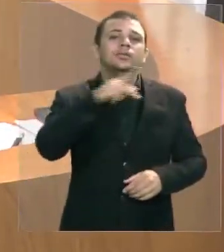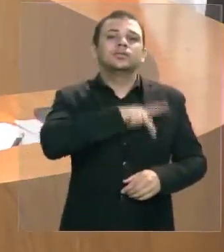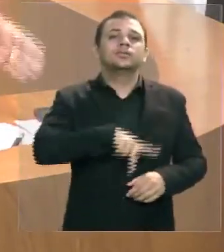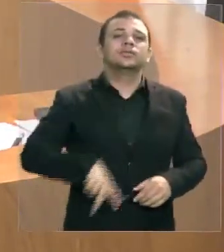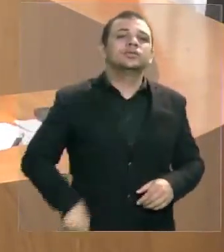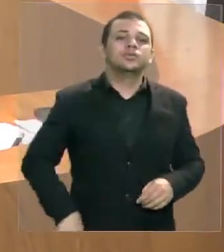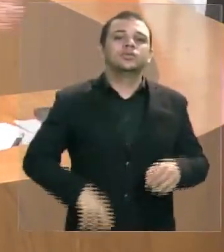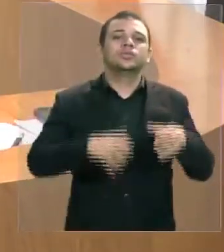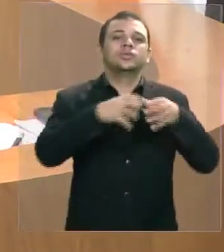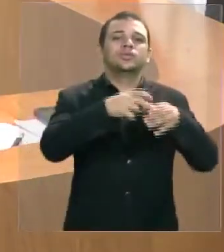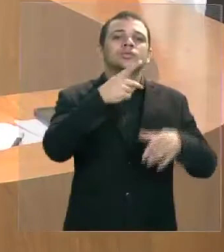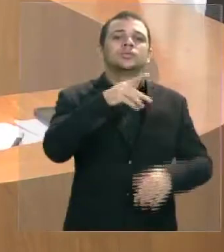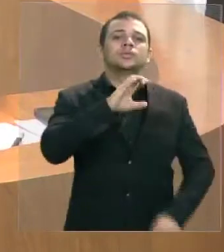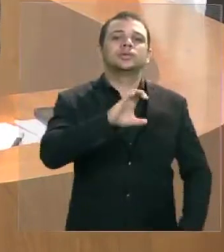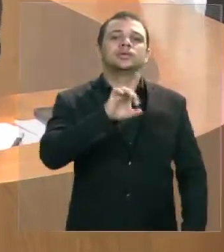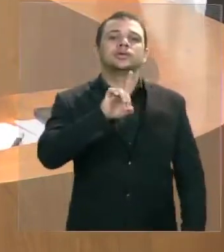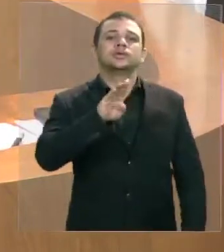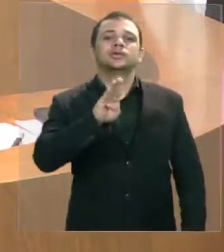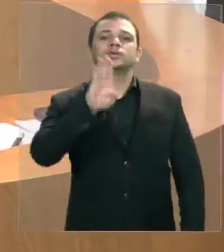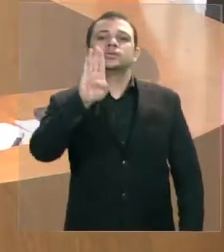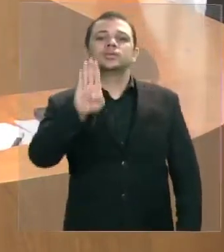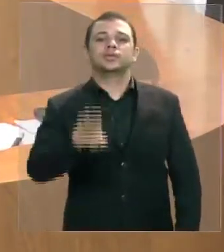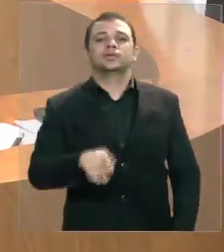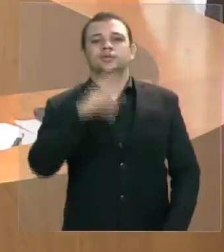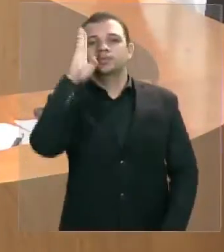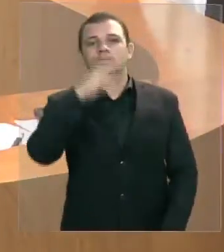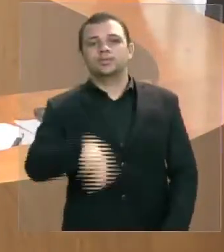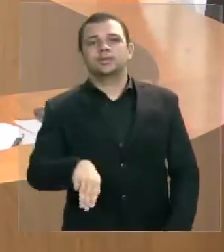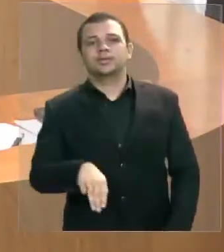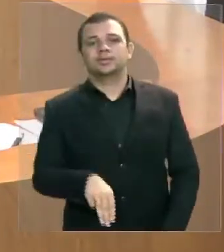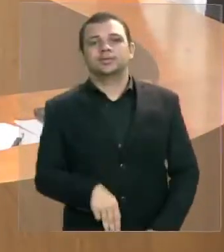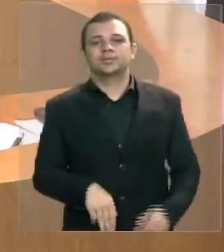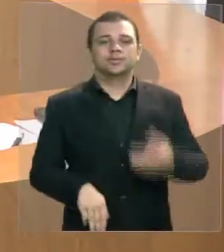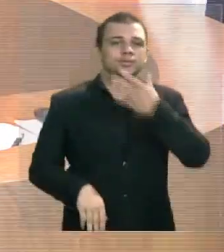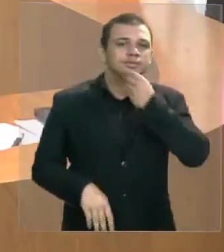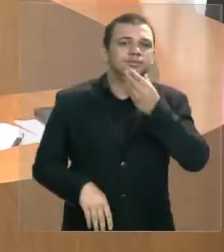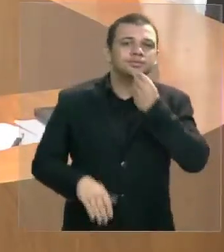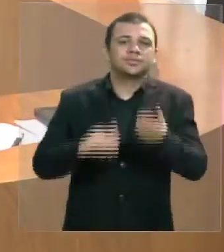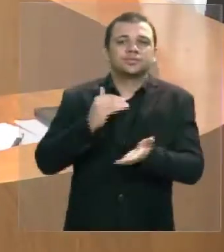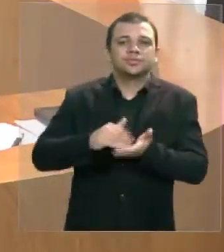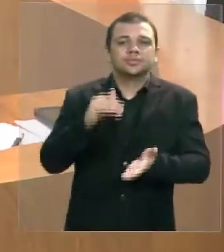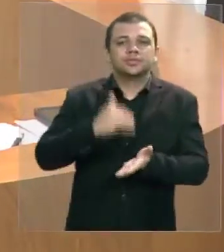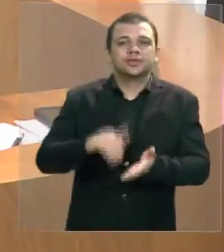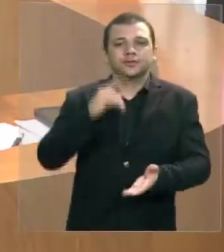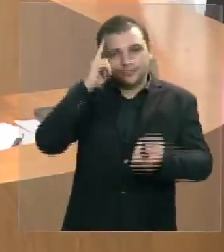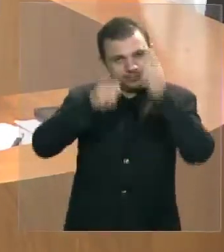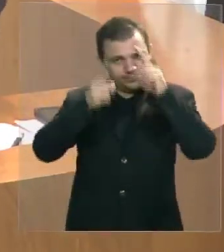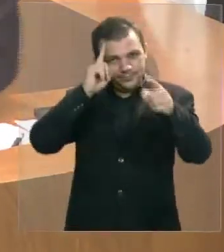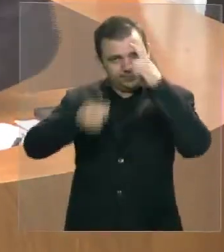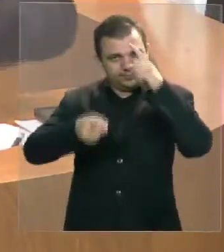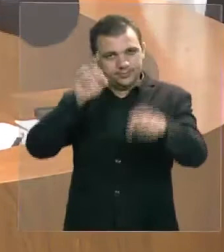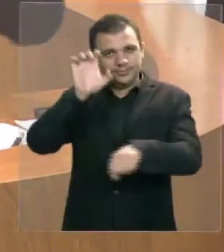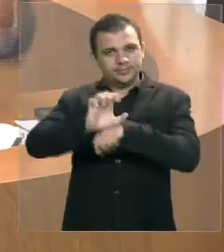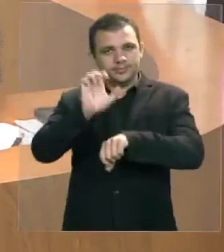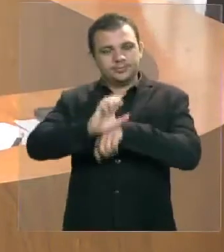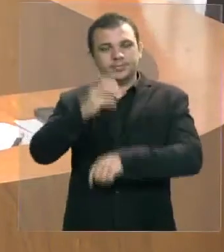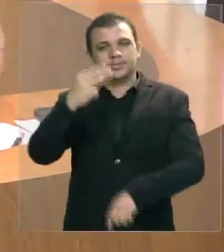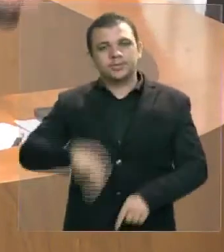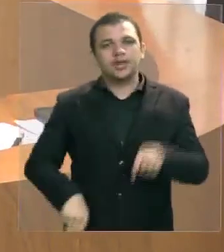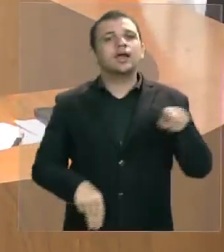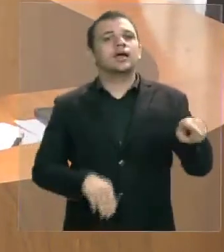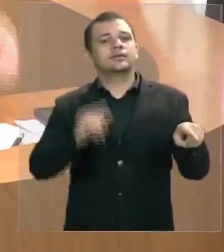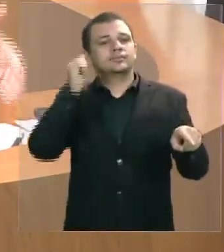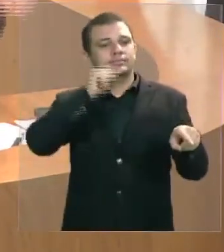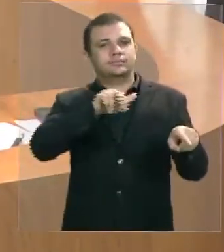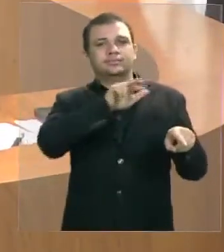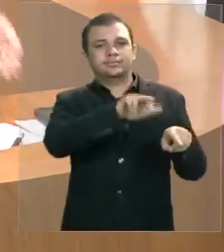Partido Comunista do Brasil. O secretário que manda e desmanda no governo do Estado do Maranhão. Desistiu